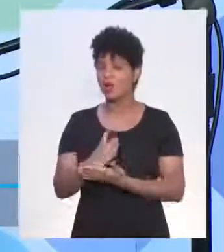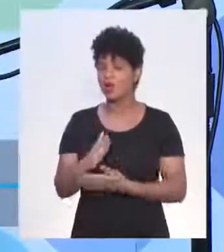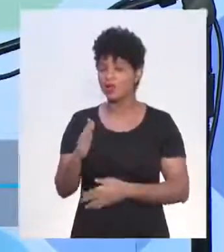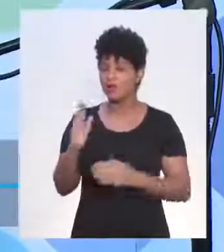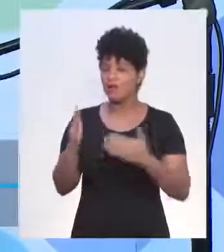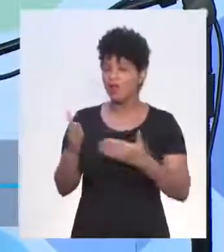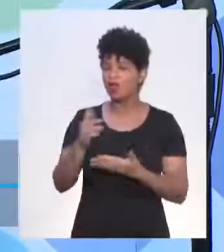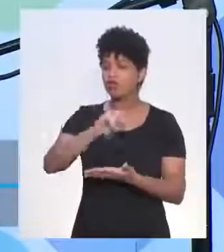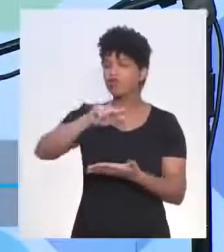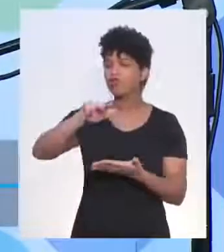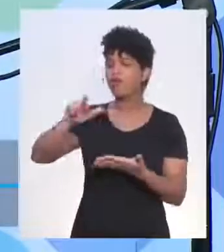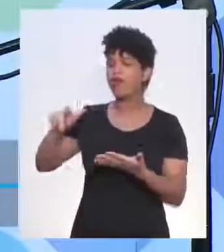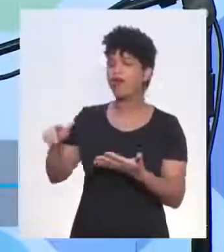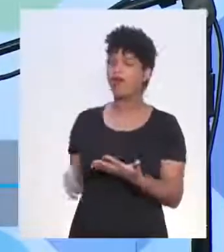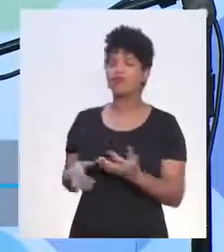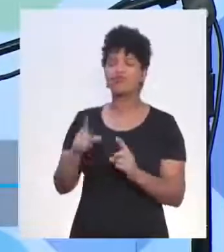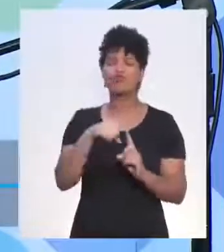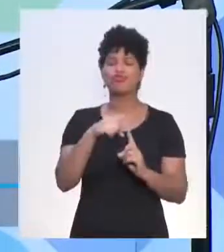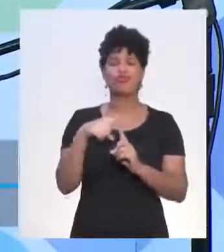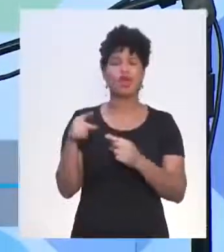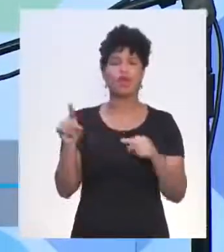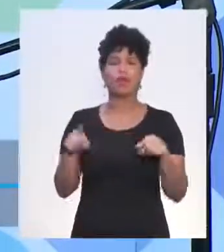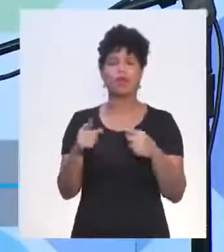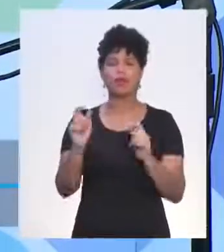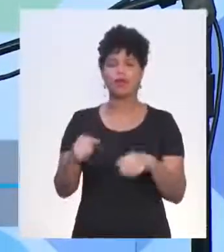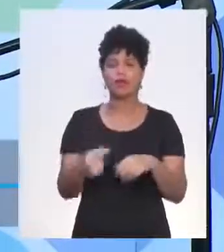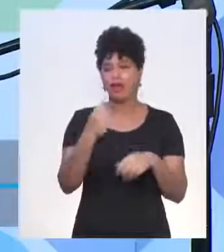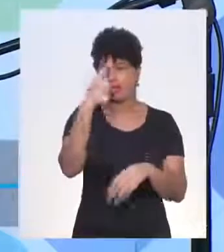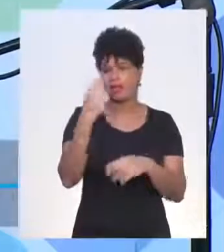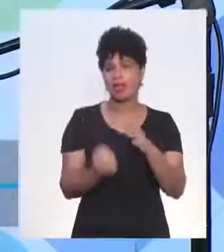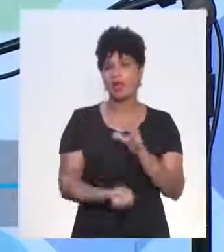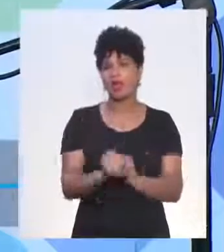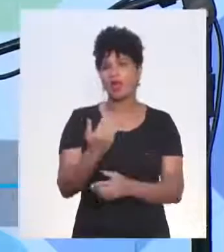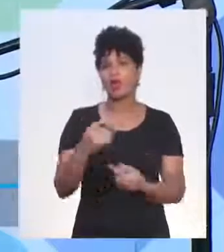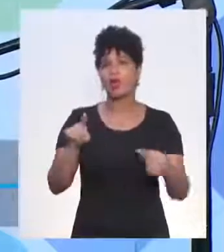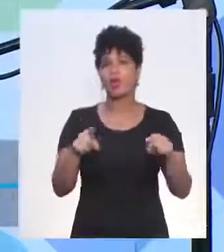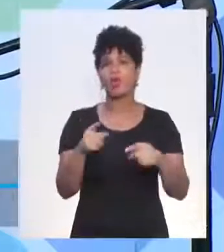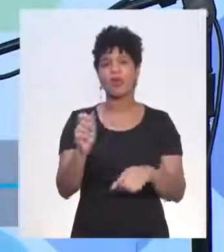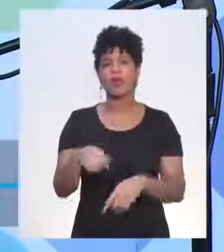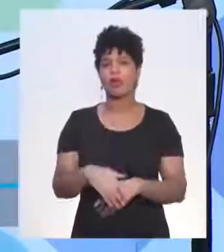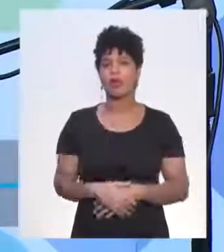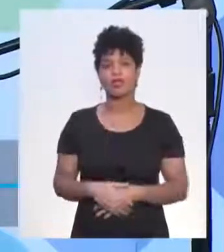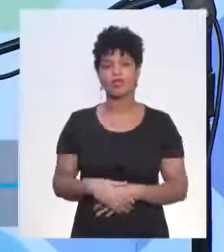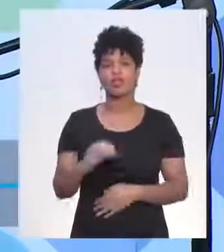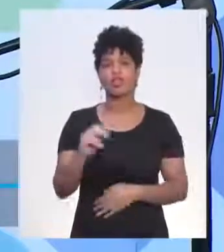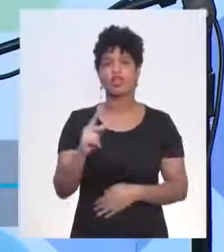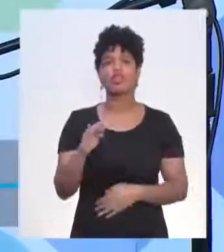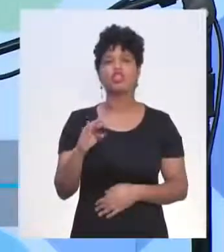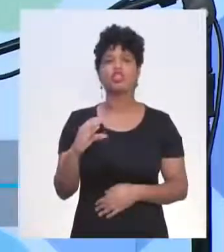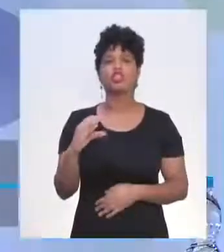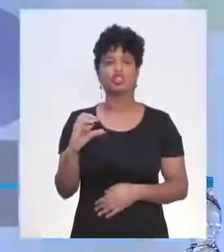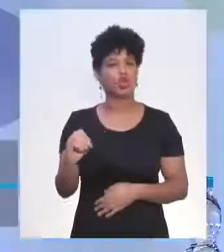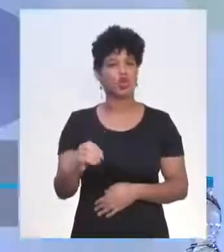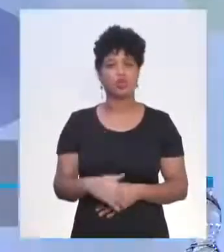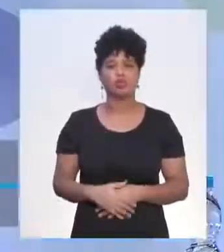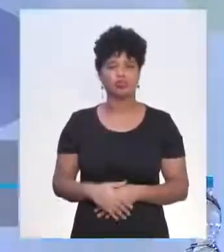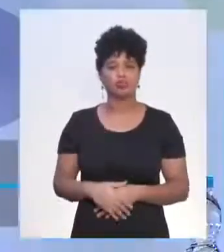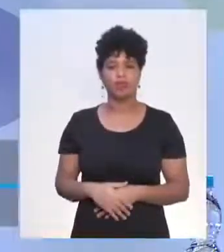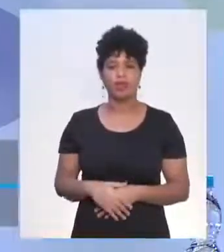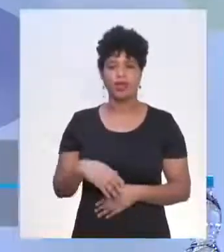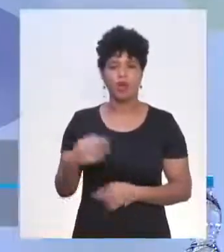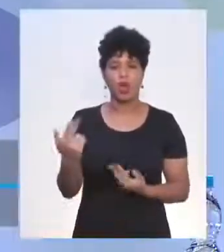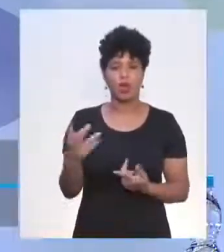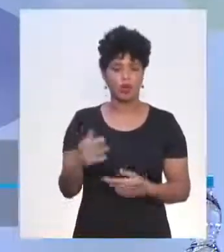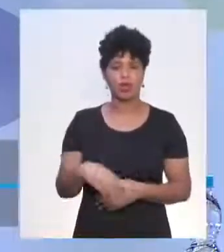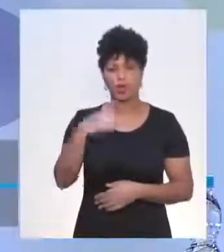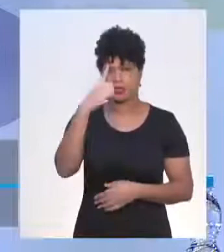diversos estilos de música bem diferente na hora de ele fazer a composição dele vira uma salada tipo Chico Science ótimo duas dicas aí